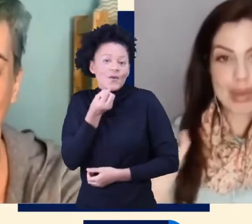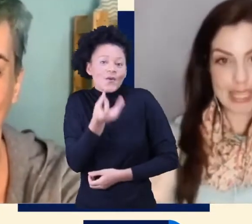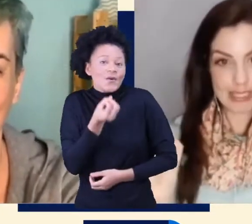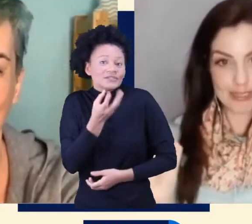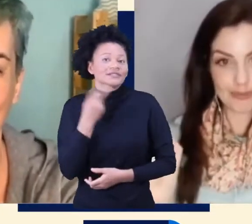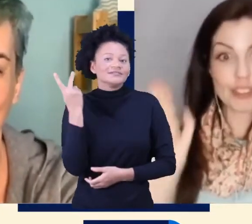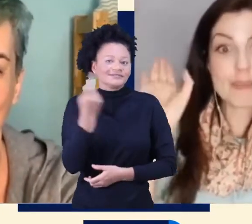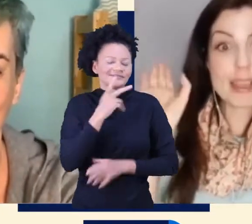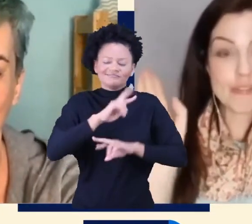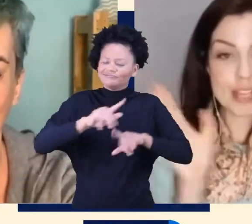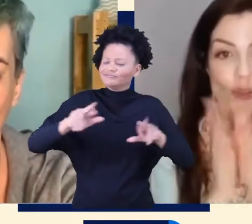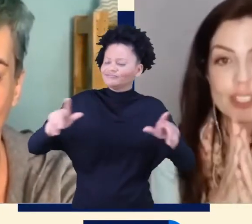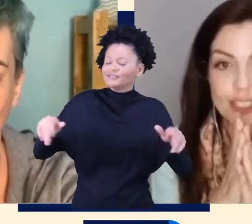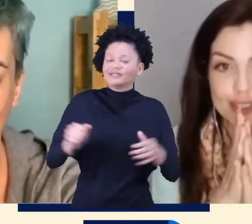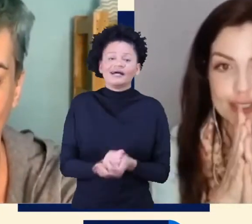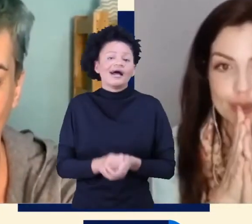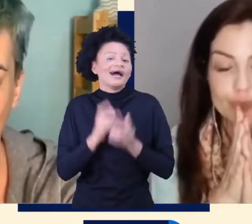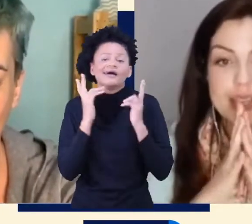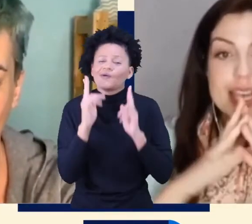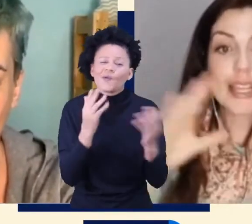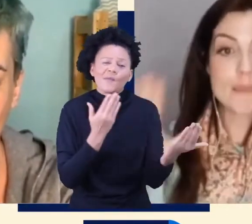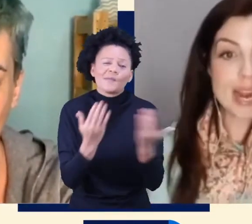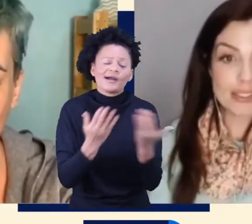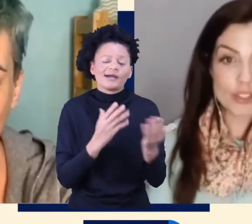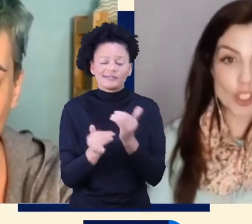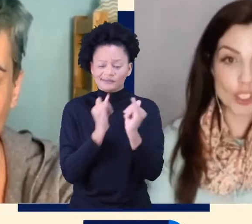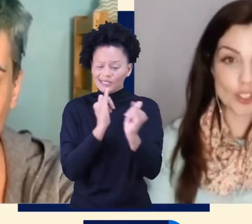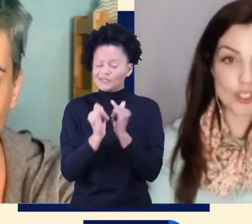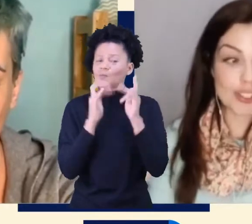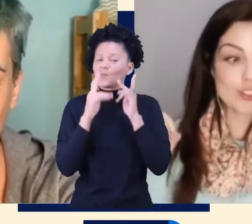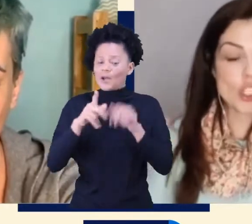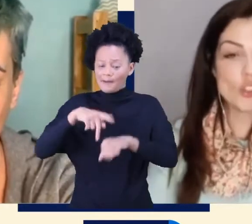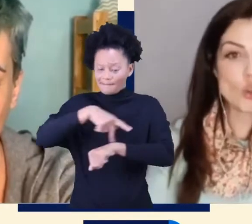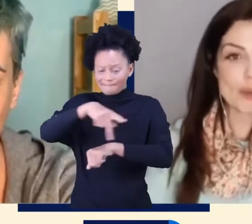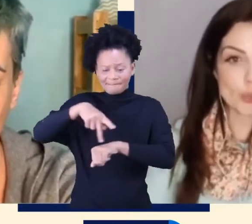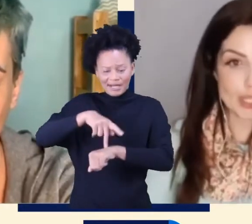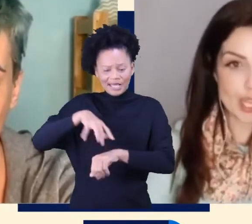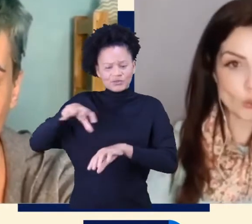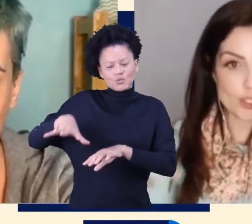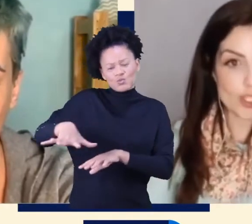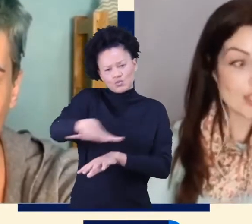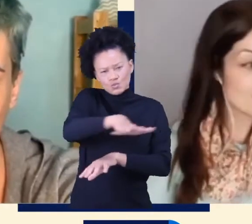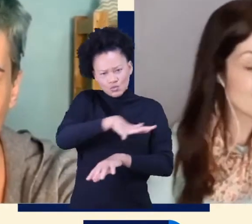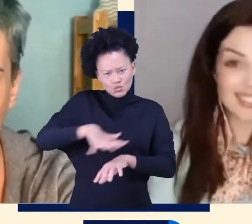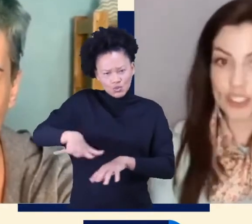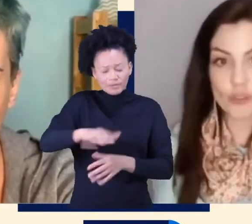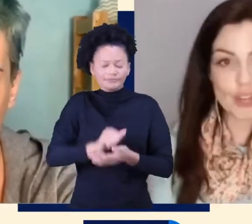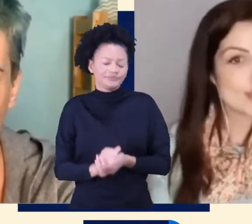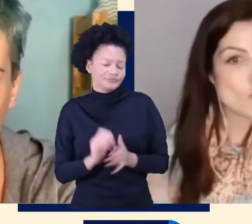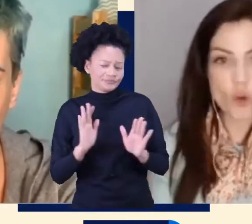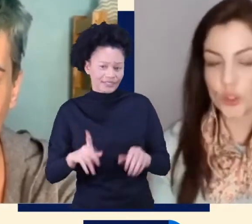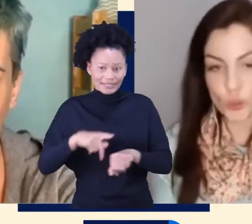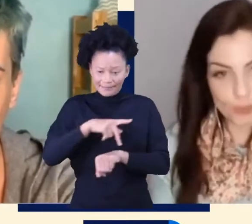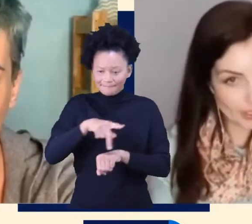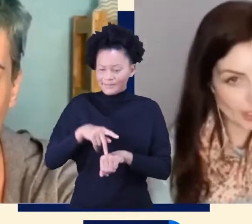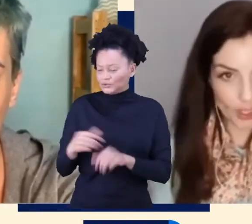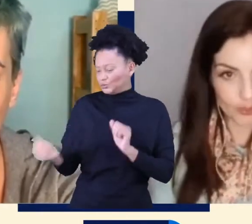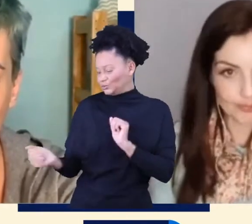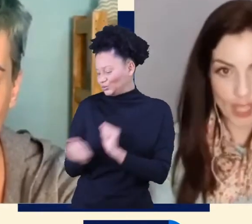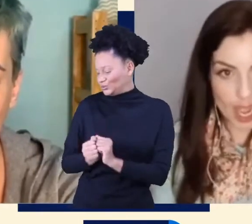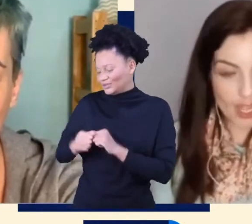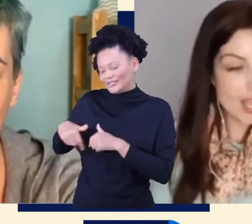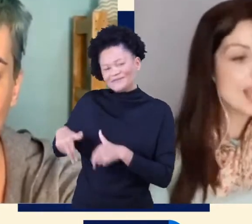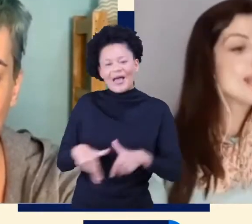igual uma praça. Fica bem fácil entender assim. Na praça, gente, se a gente toma cuidado com as crianças, elas se divertem um monte no